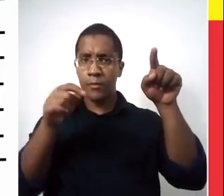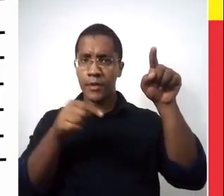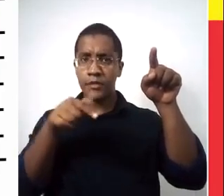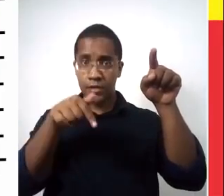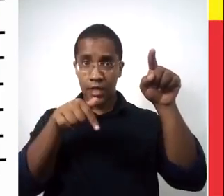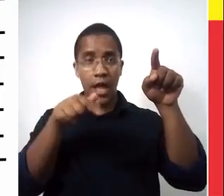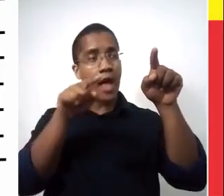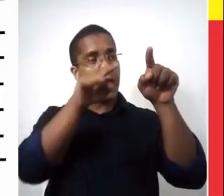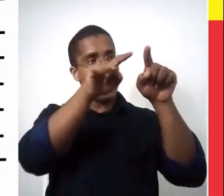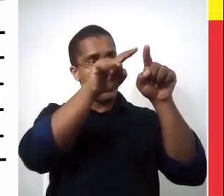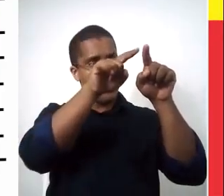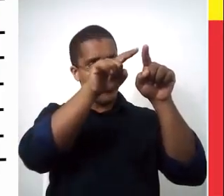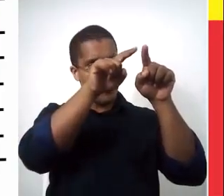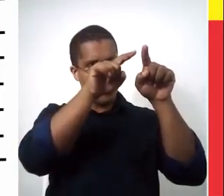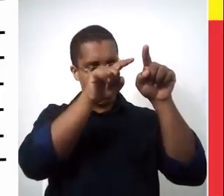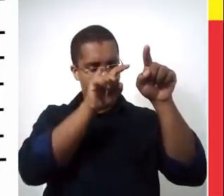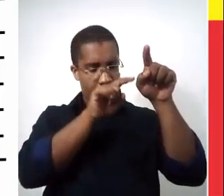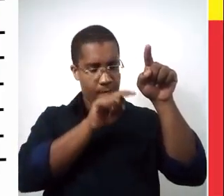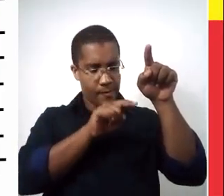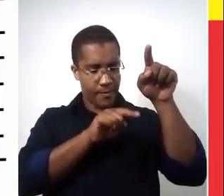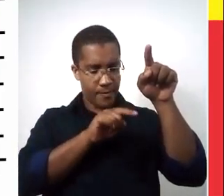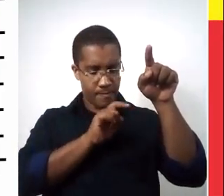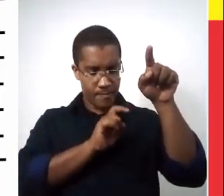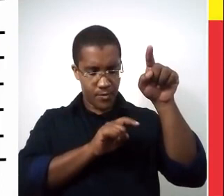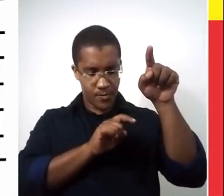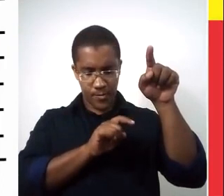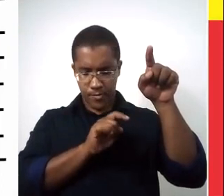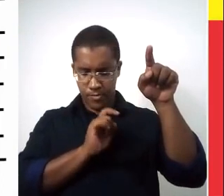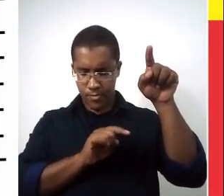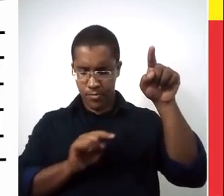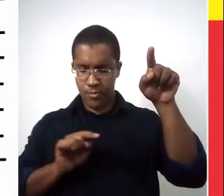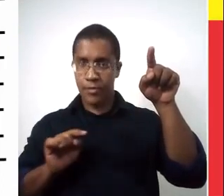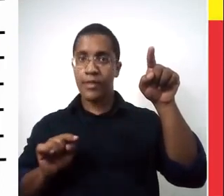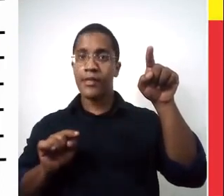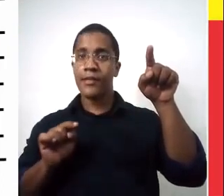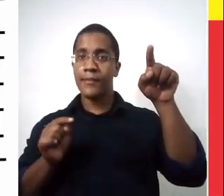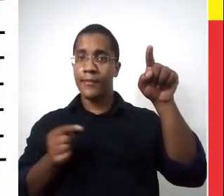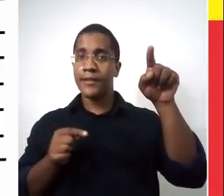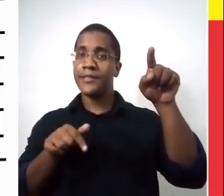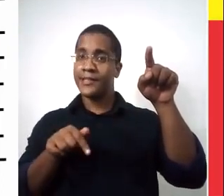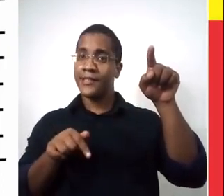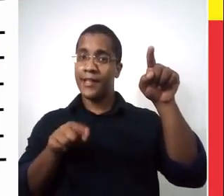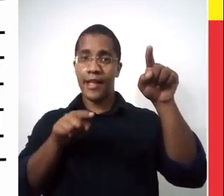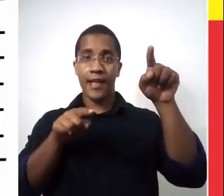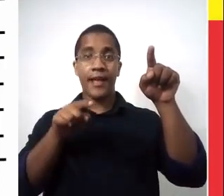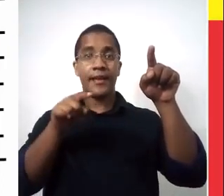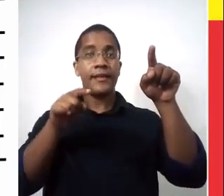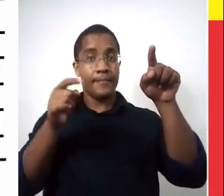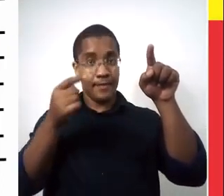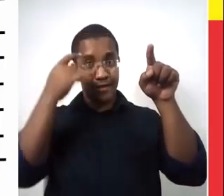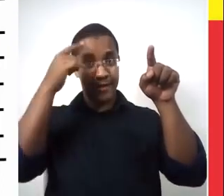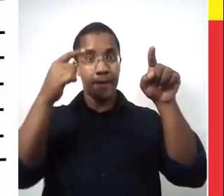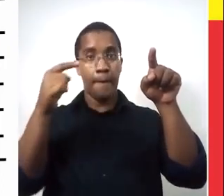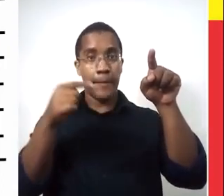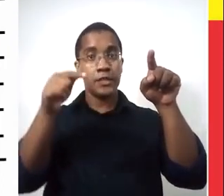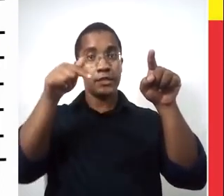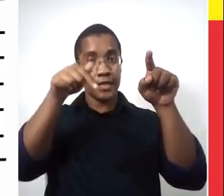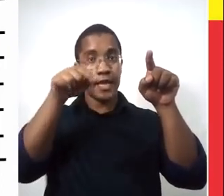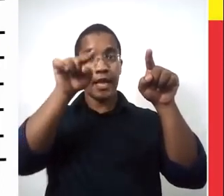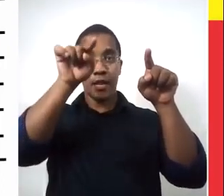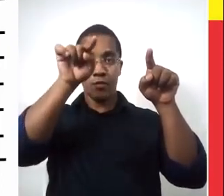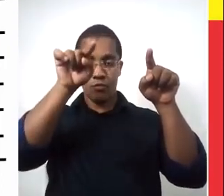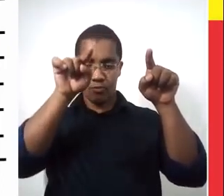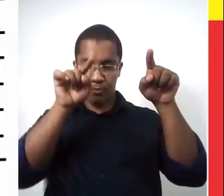vai olhar o resultado do y. Ah, o y é menos 7, então ele vai descer. Então, ó, 3